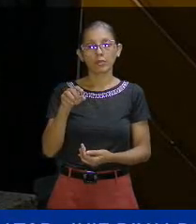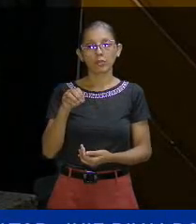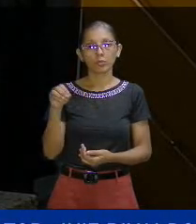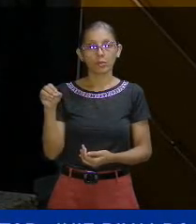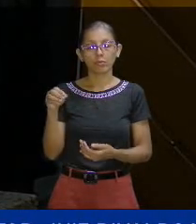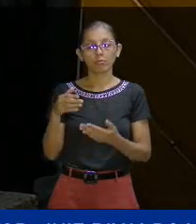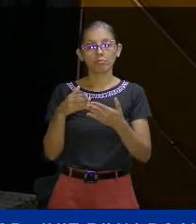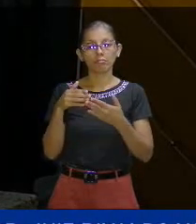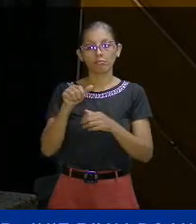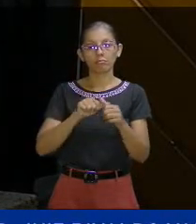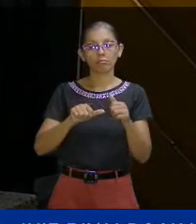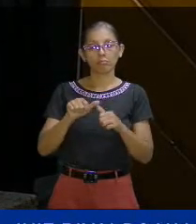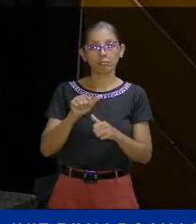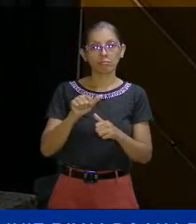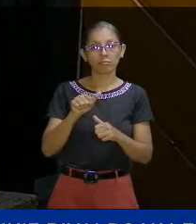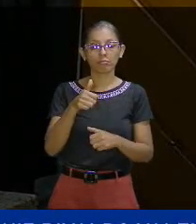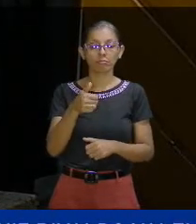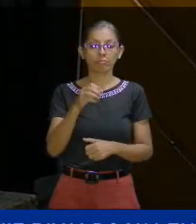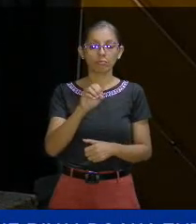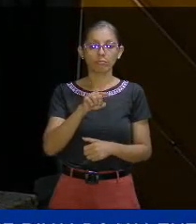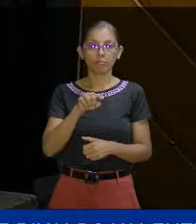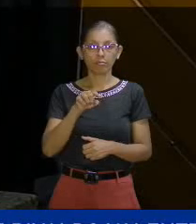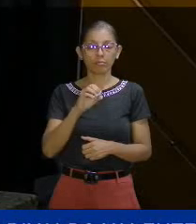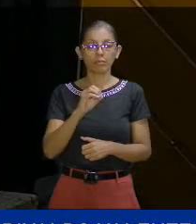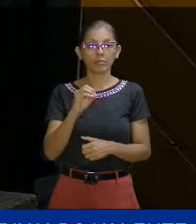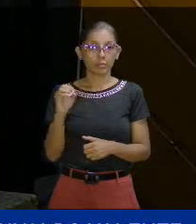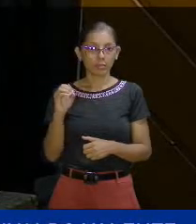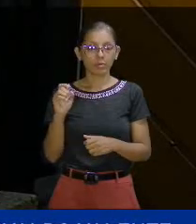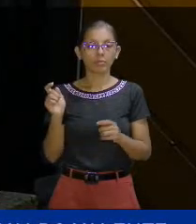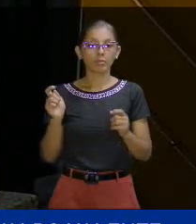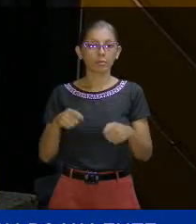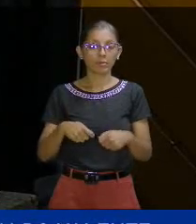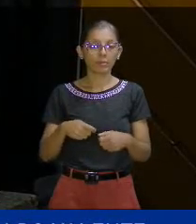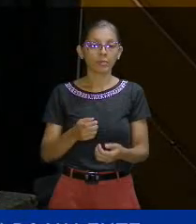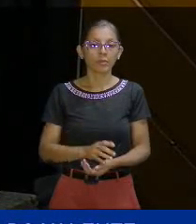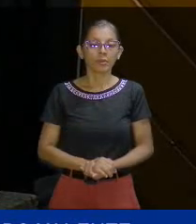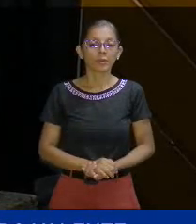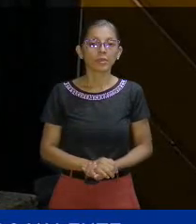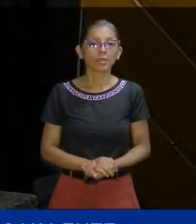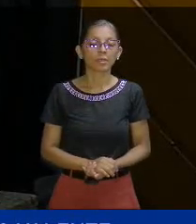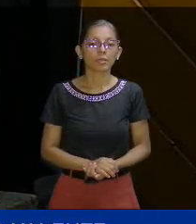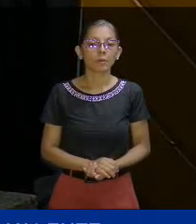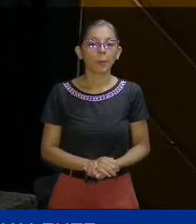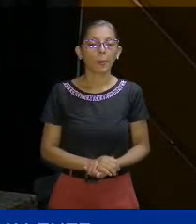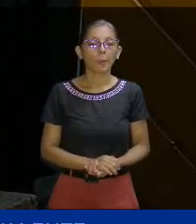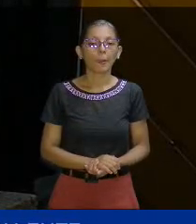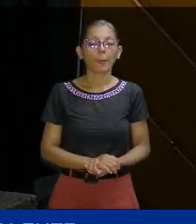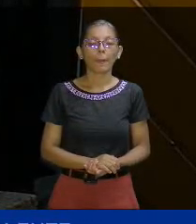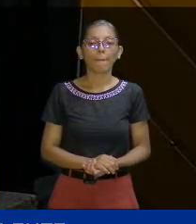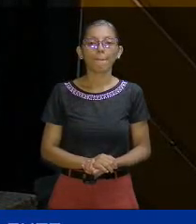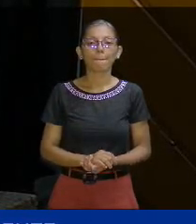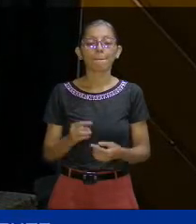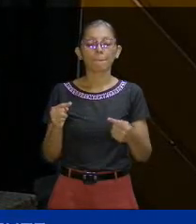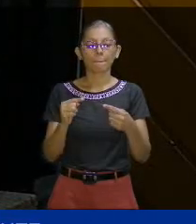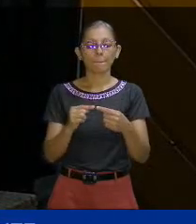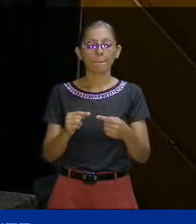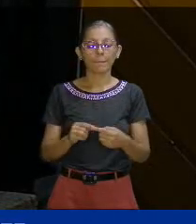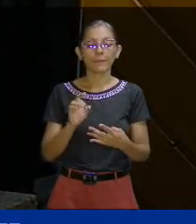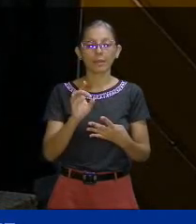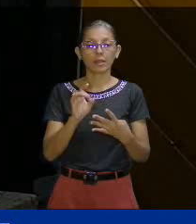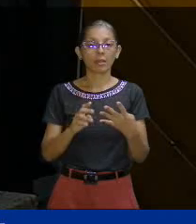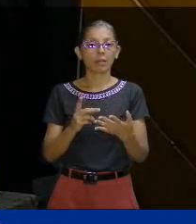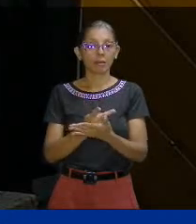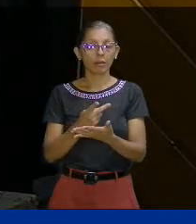com base em R$5.000, acrescidos de 1/3 por cada uma das 3 infrações subsequentes, mantendo a procedência